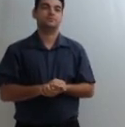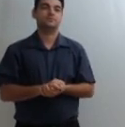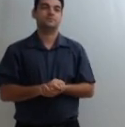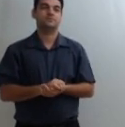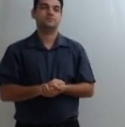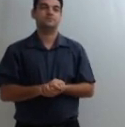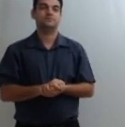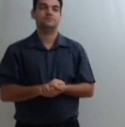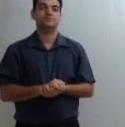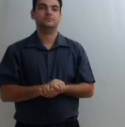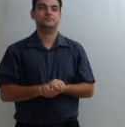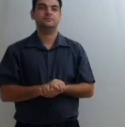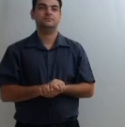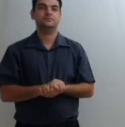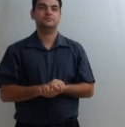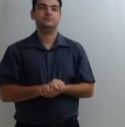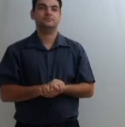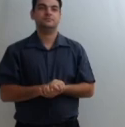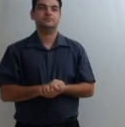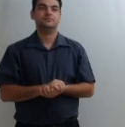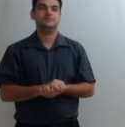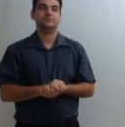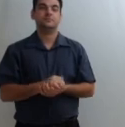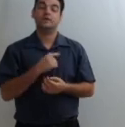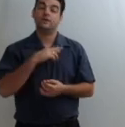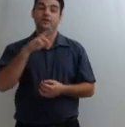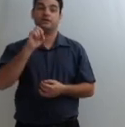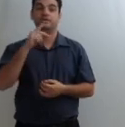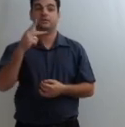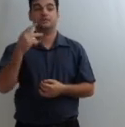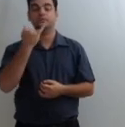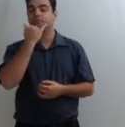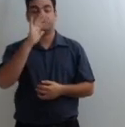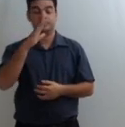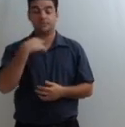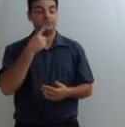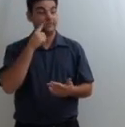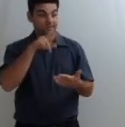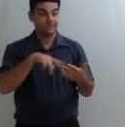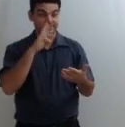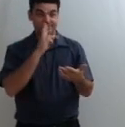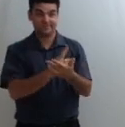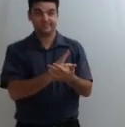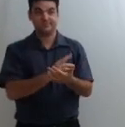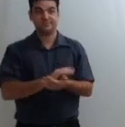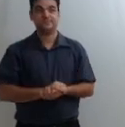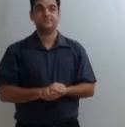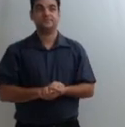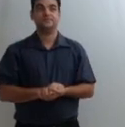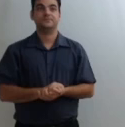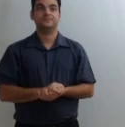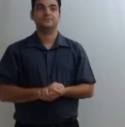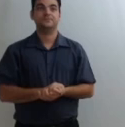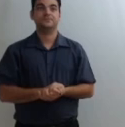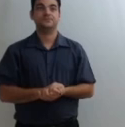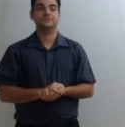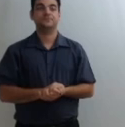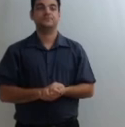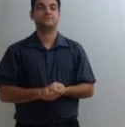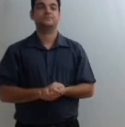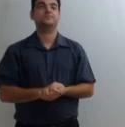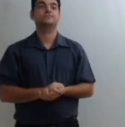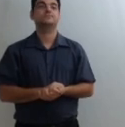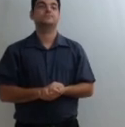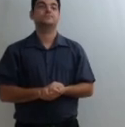Não, é RESP. É RESP? Aí eu tenho que ver então o resultado, deixa eu olhar aqui. É, desprover o recurso. Não prover desprover o